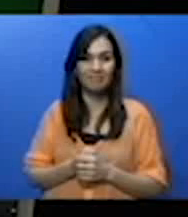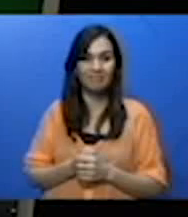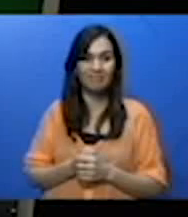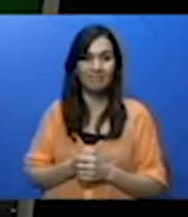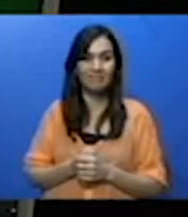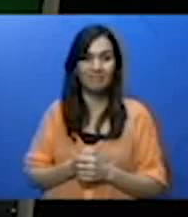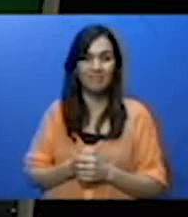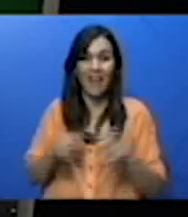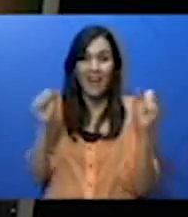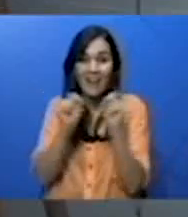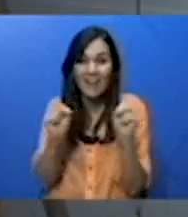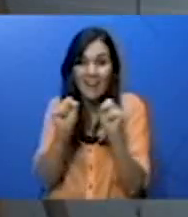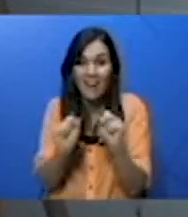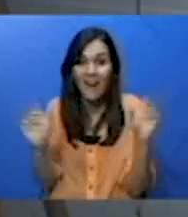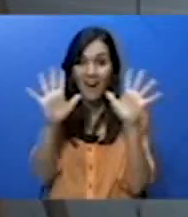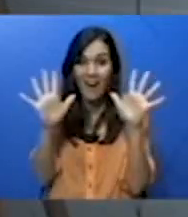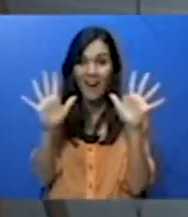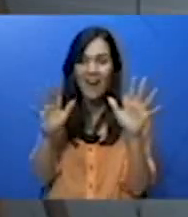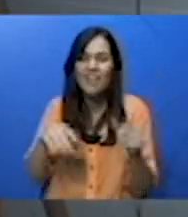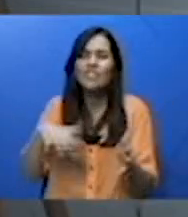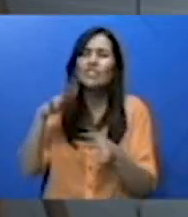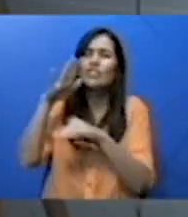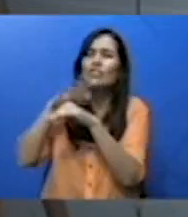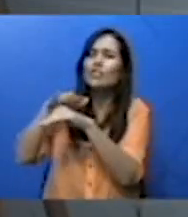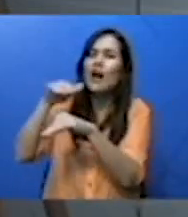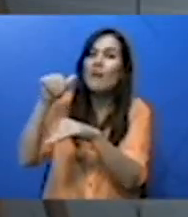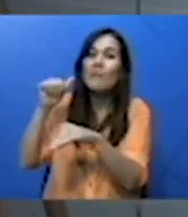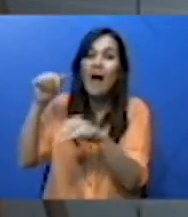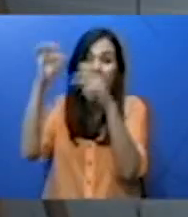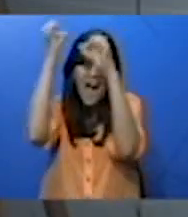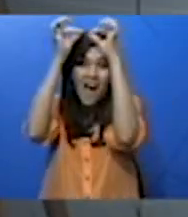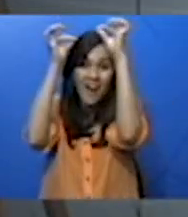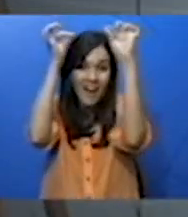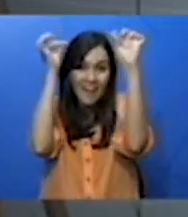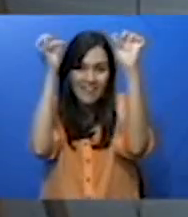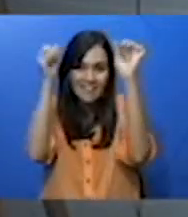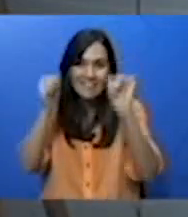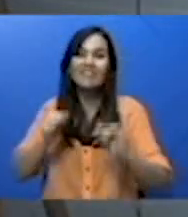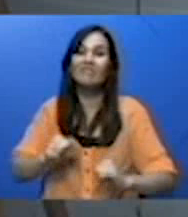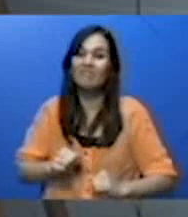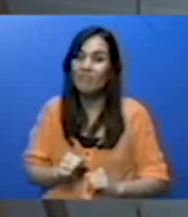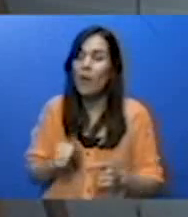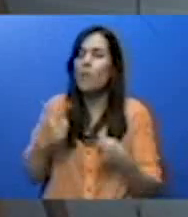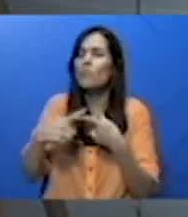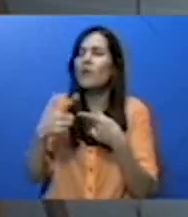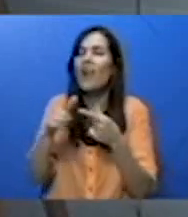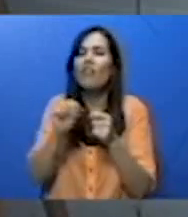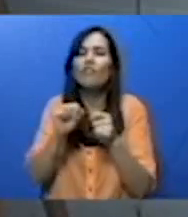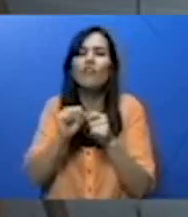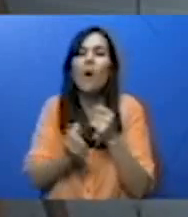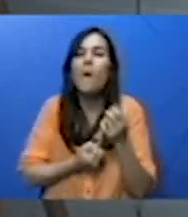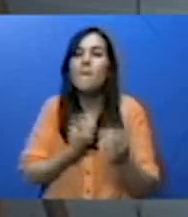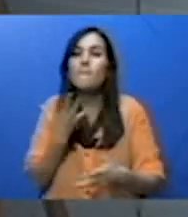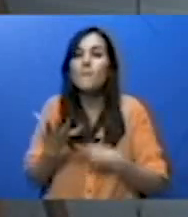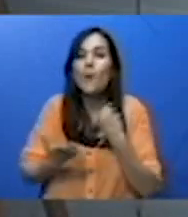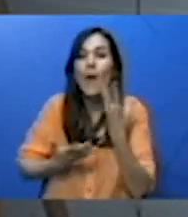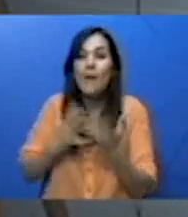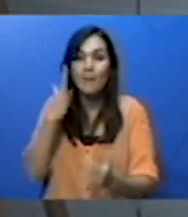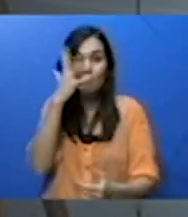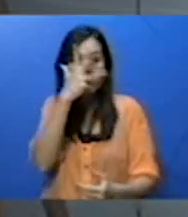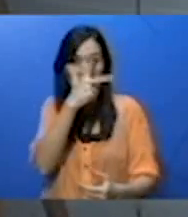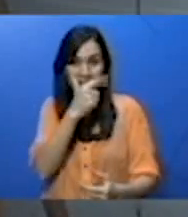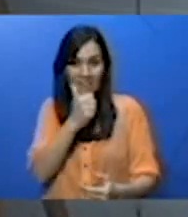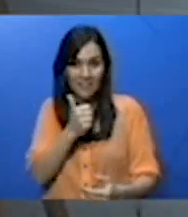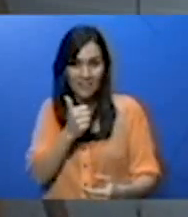tchananã, vamos chamar a Clarinha para a produção de um poema? Será que a Clarinha fez um poema bem bonito para a gente? A Clarinha